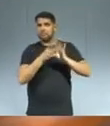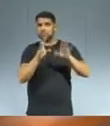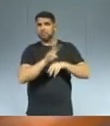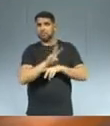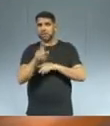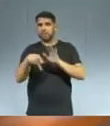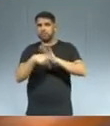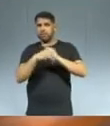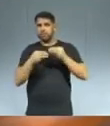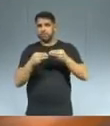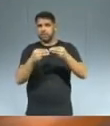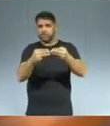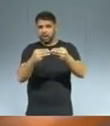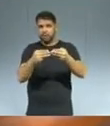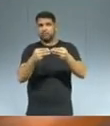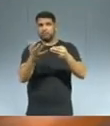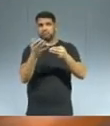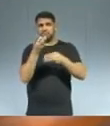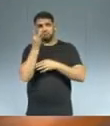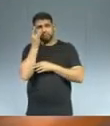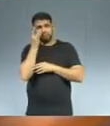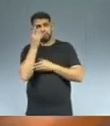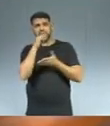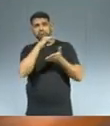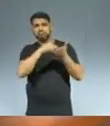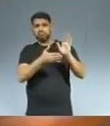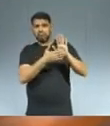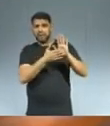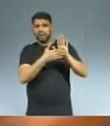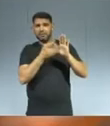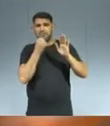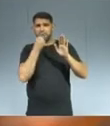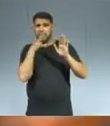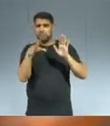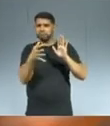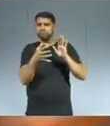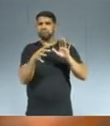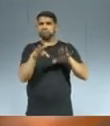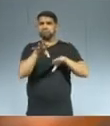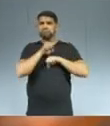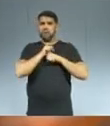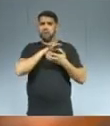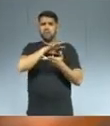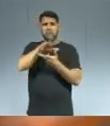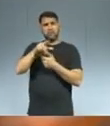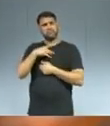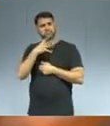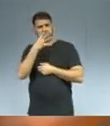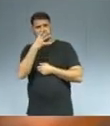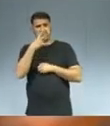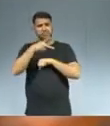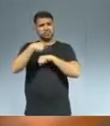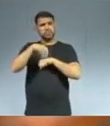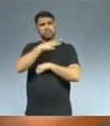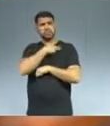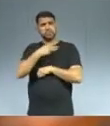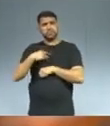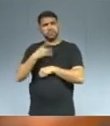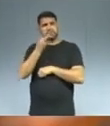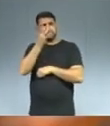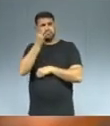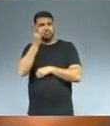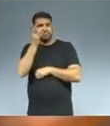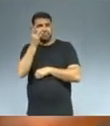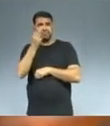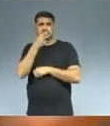disposição no site do ministério que ele teve uma ótima aceitação perante o mundo perante todos os ministros